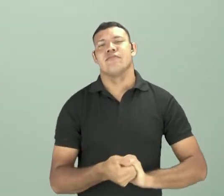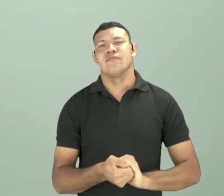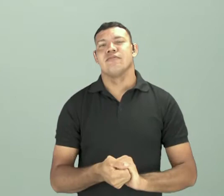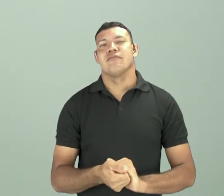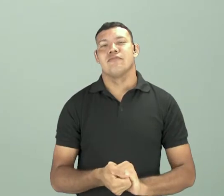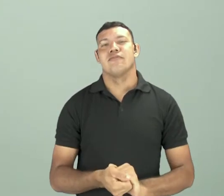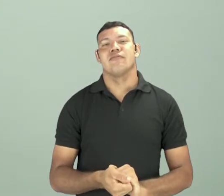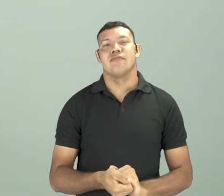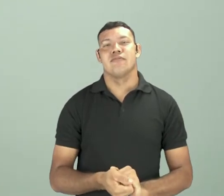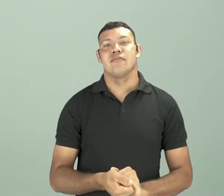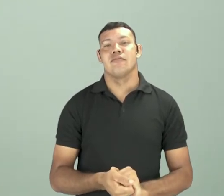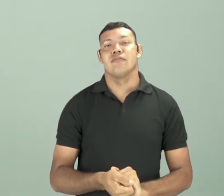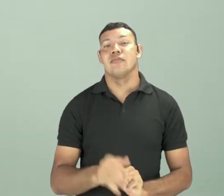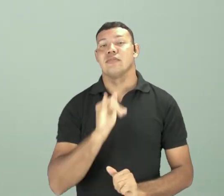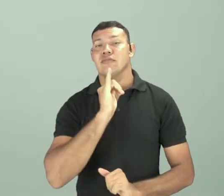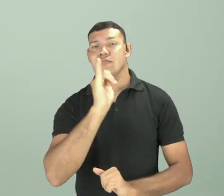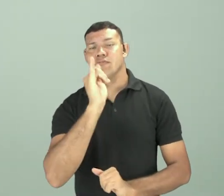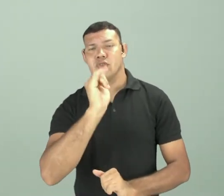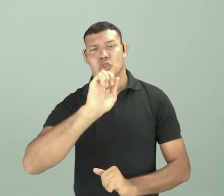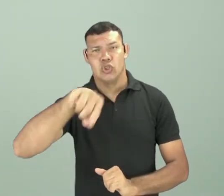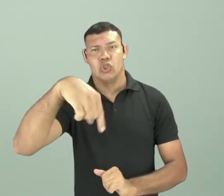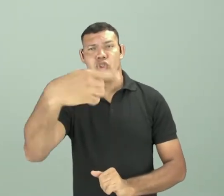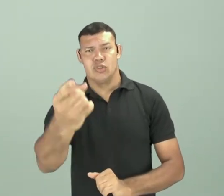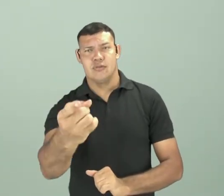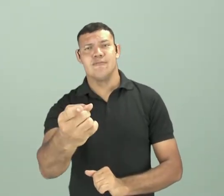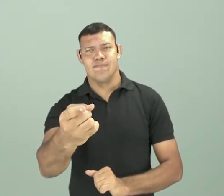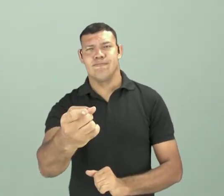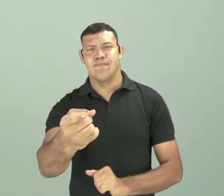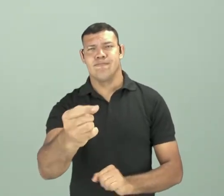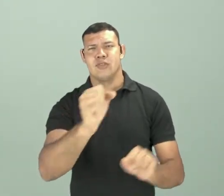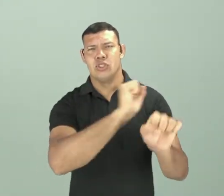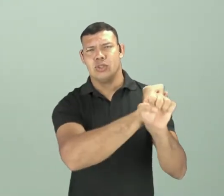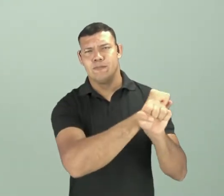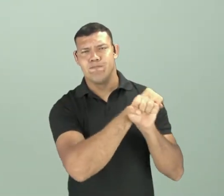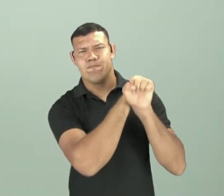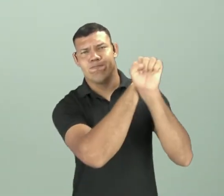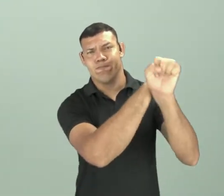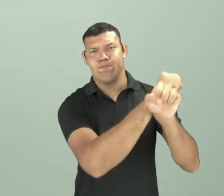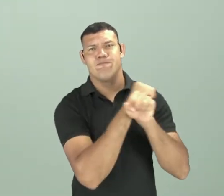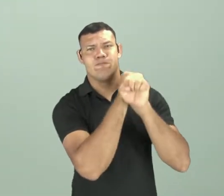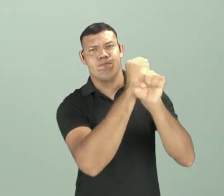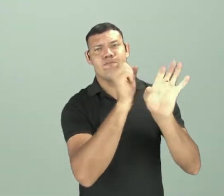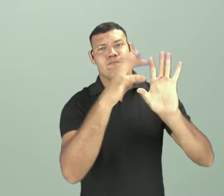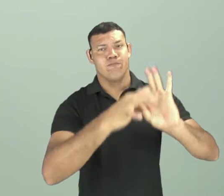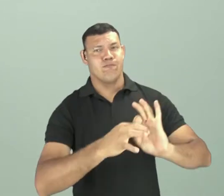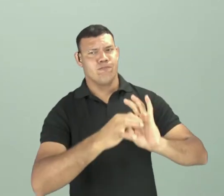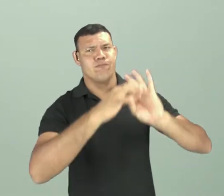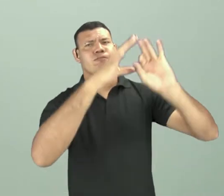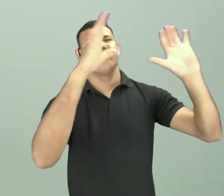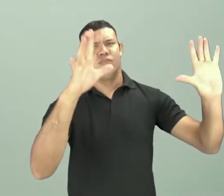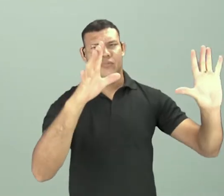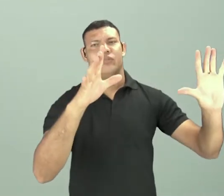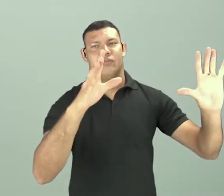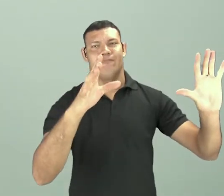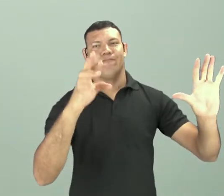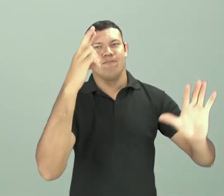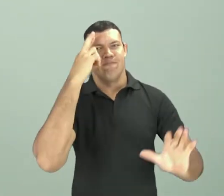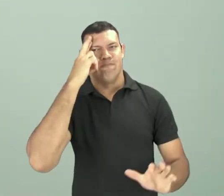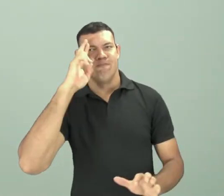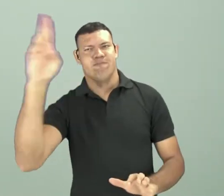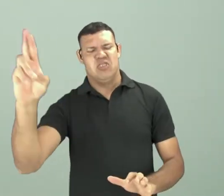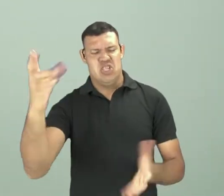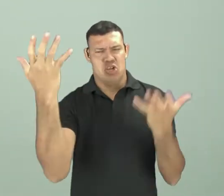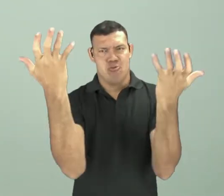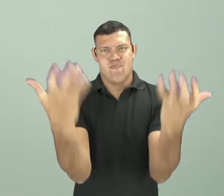o relato pós-escravidão, né, pós-abolição, em que os senhores não aceitavam a liberdade